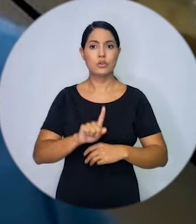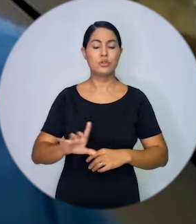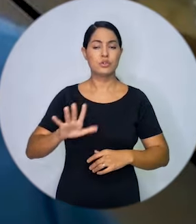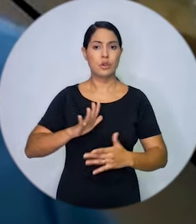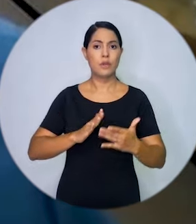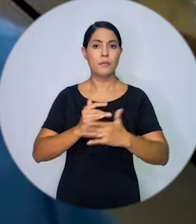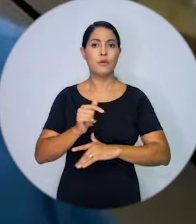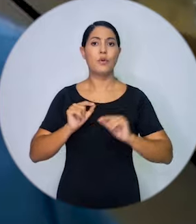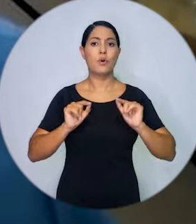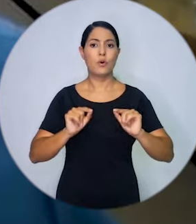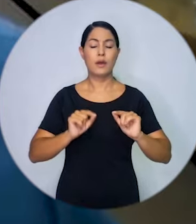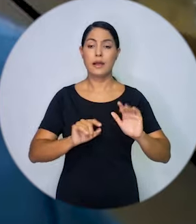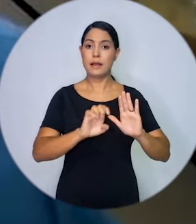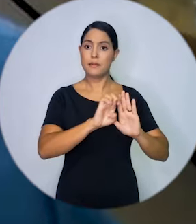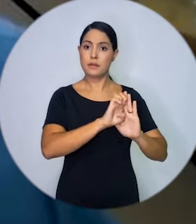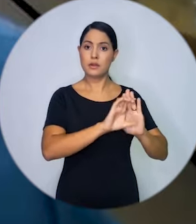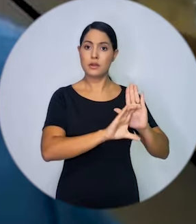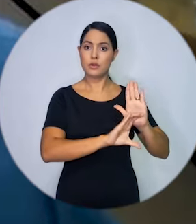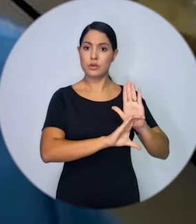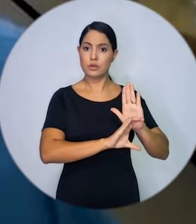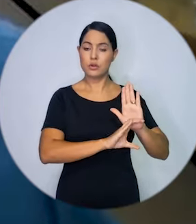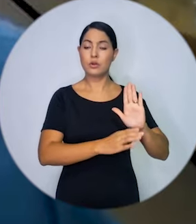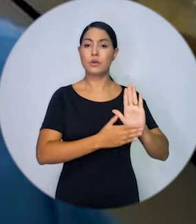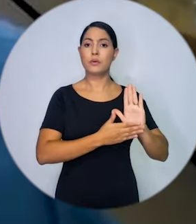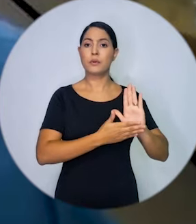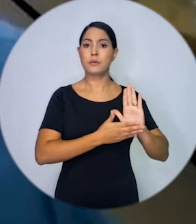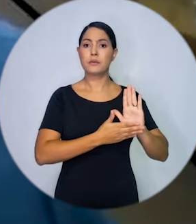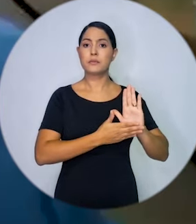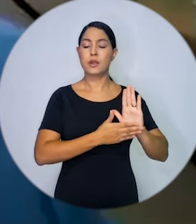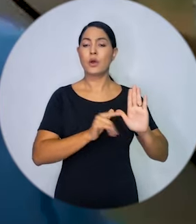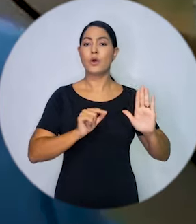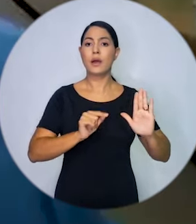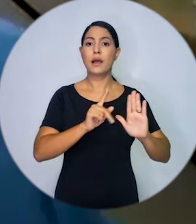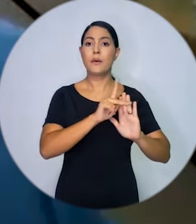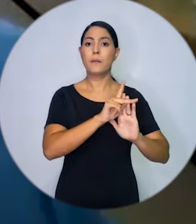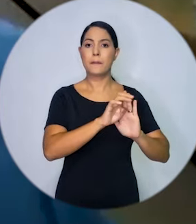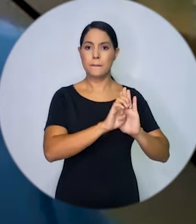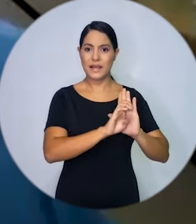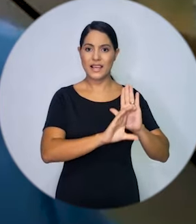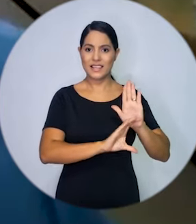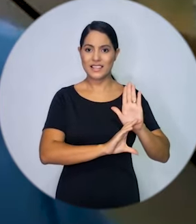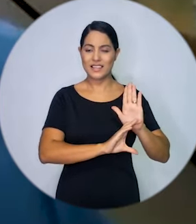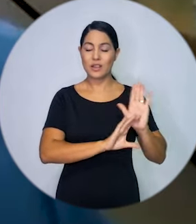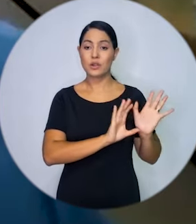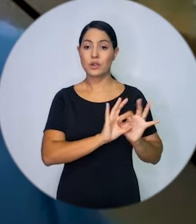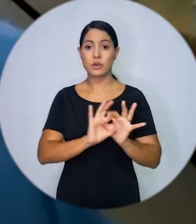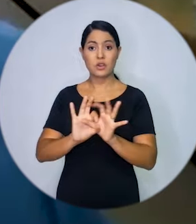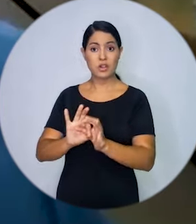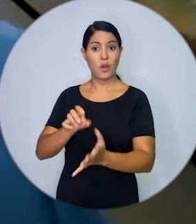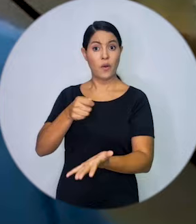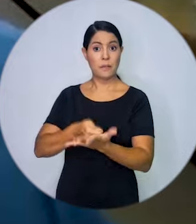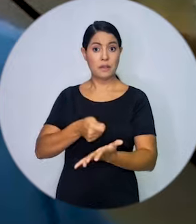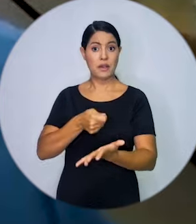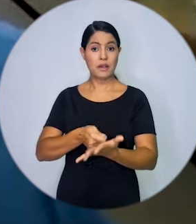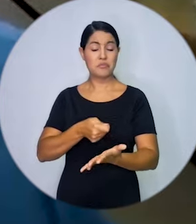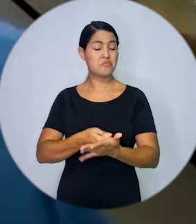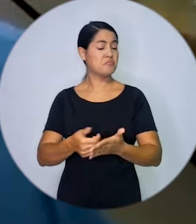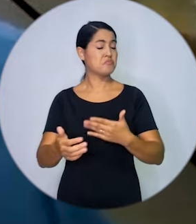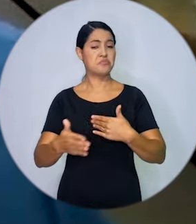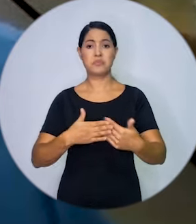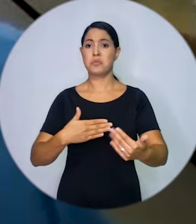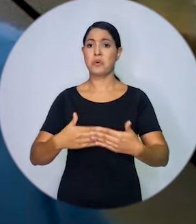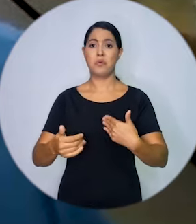uma proposta de emenda à Constituição, uma PEC, para que seja obrigatório em